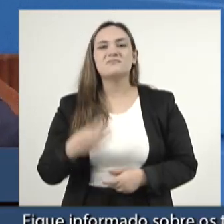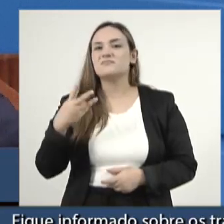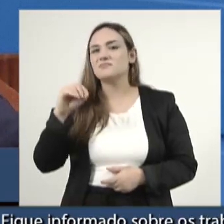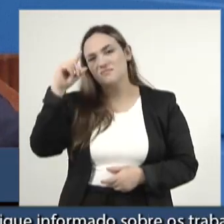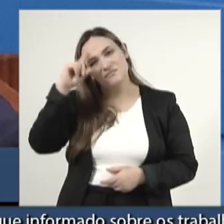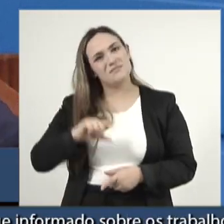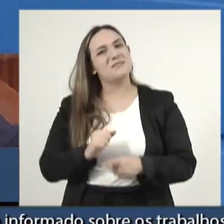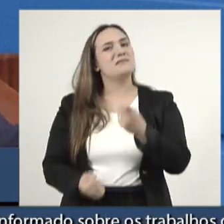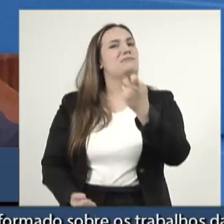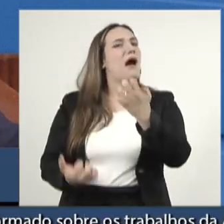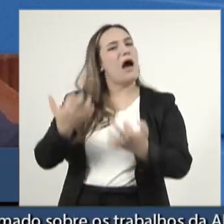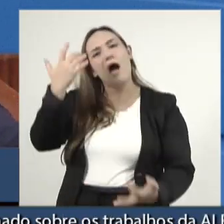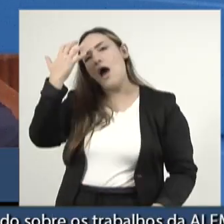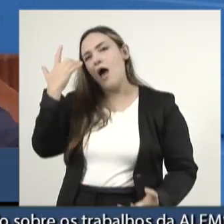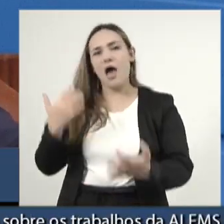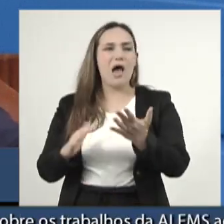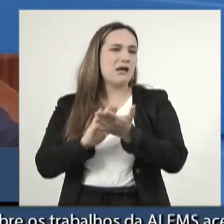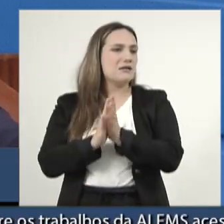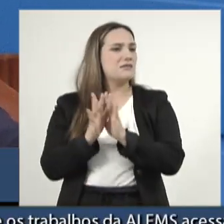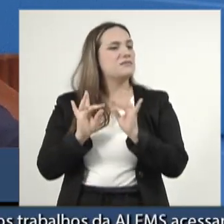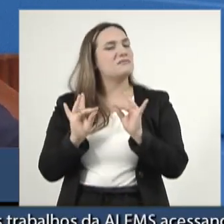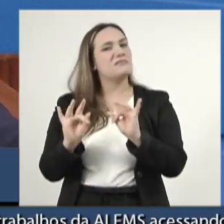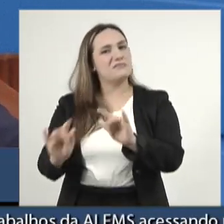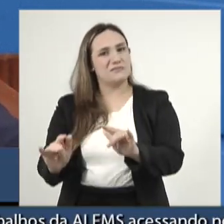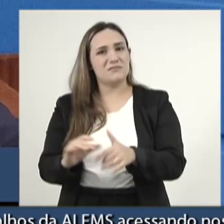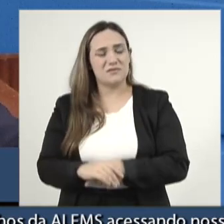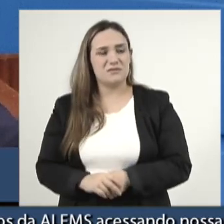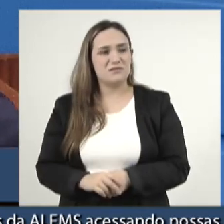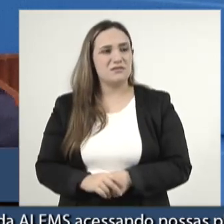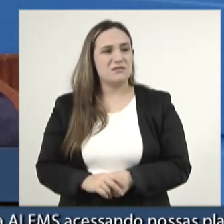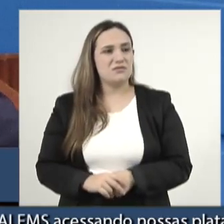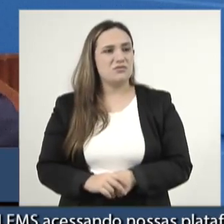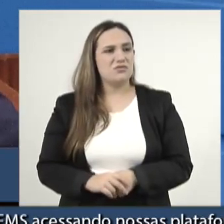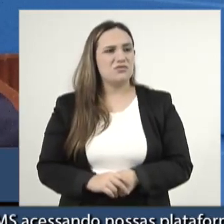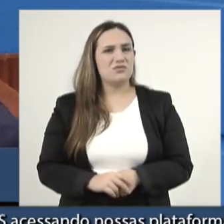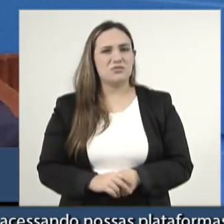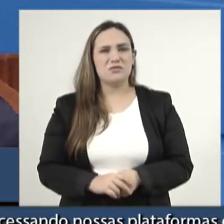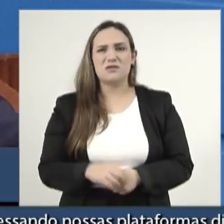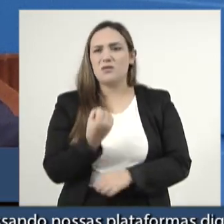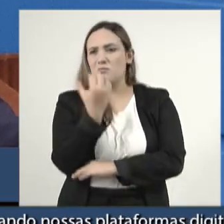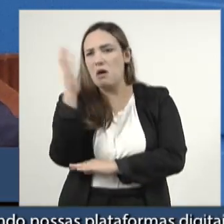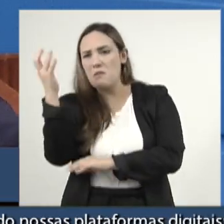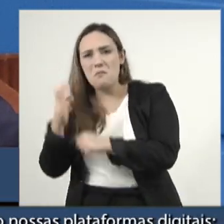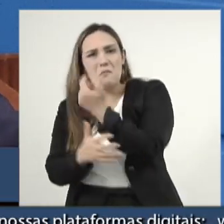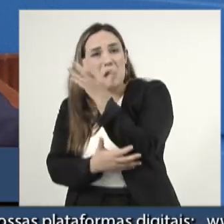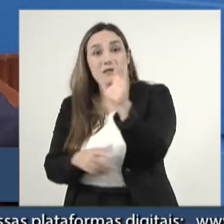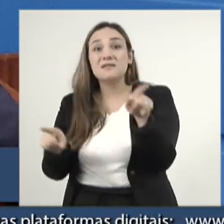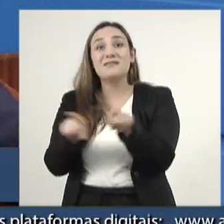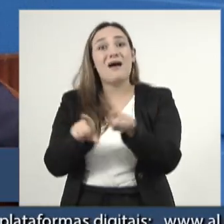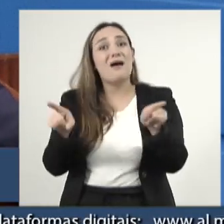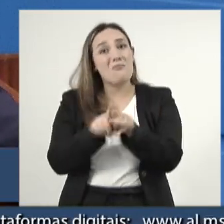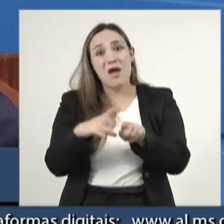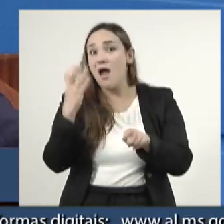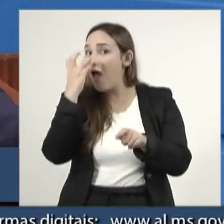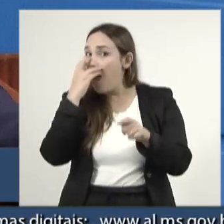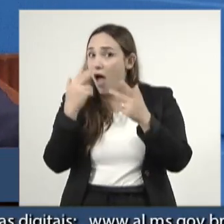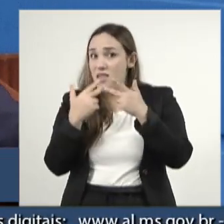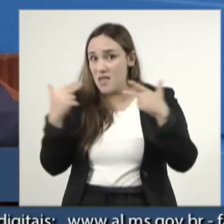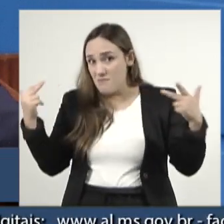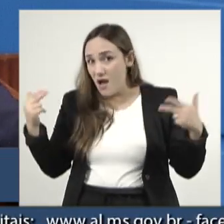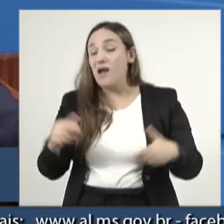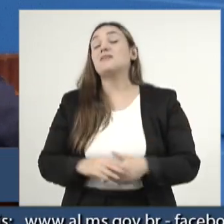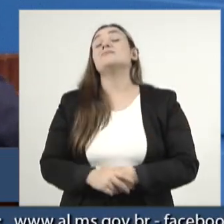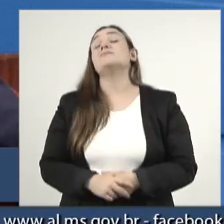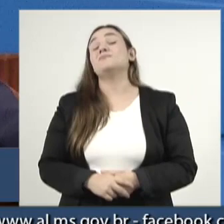queimando, inclusive não só a flora, mas a fauna, né? Nós vimos